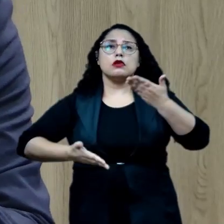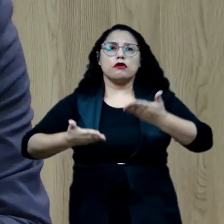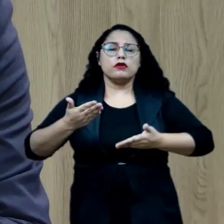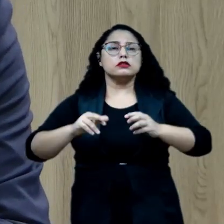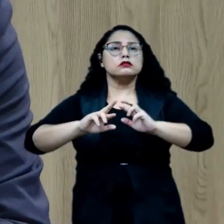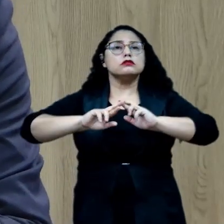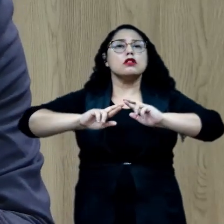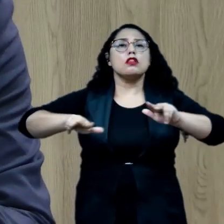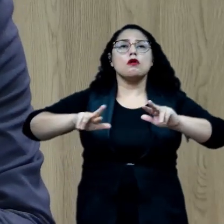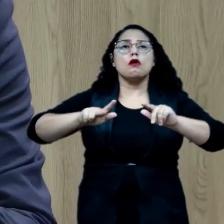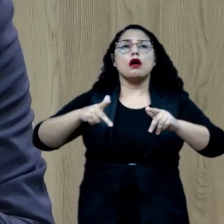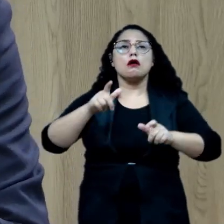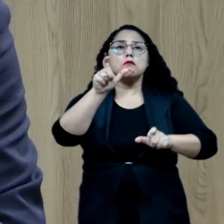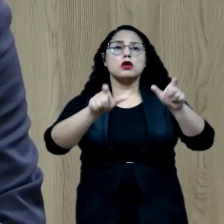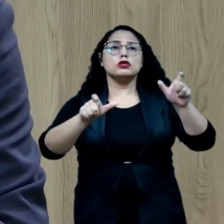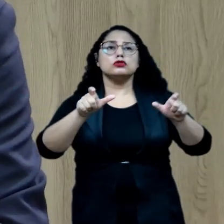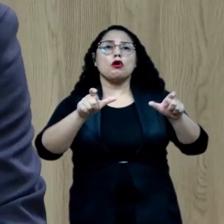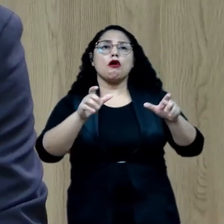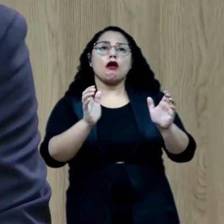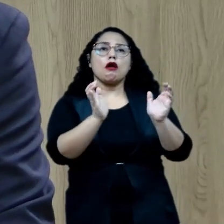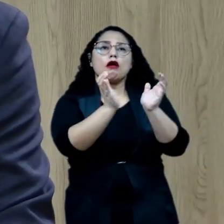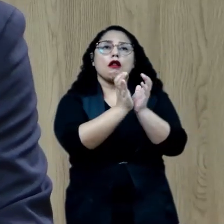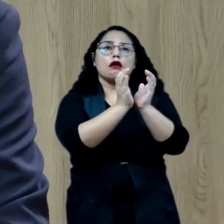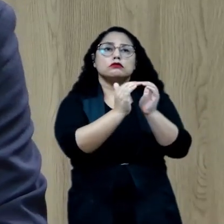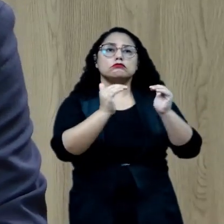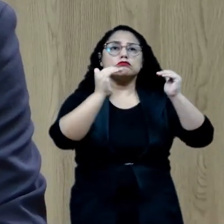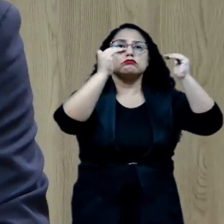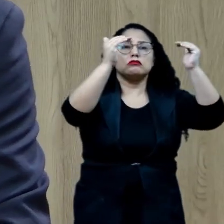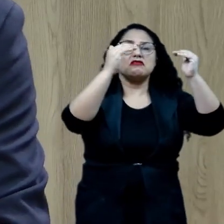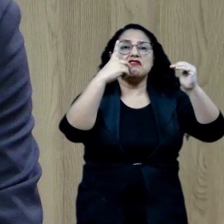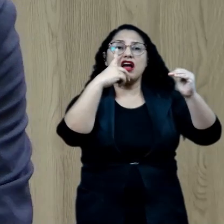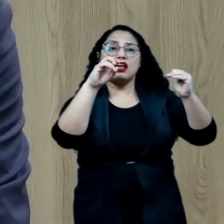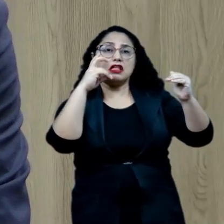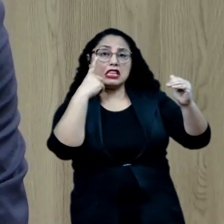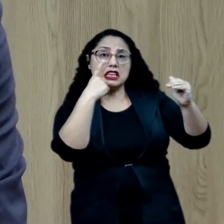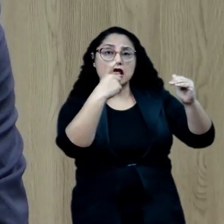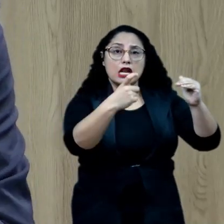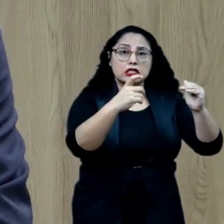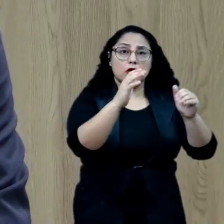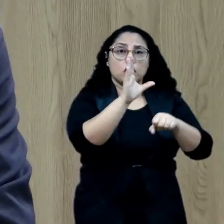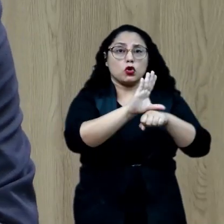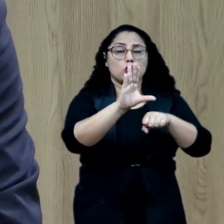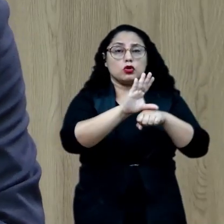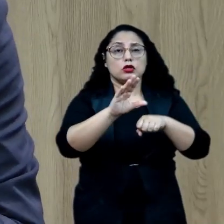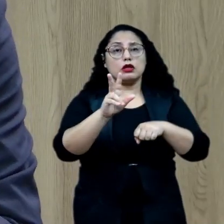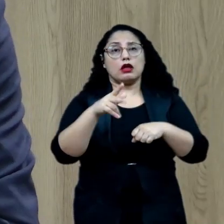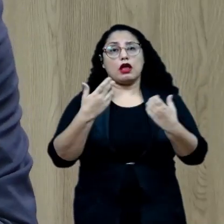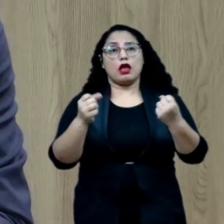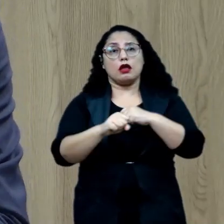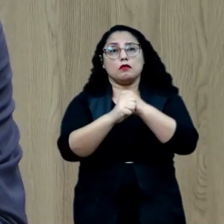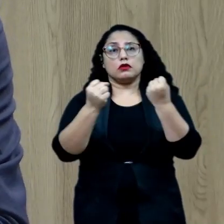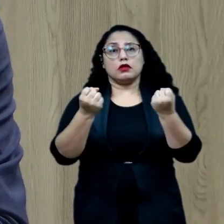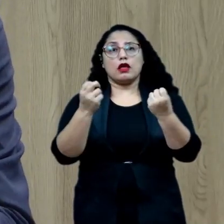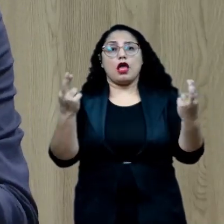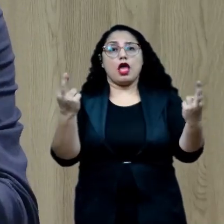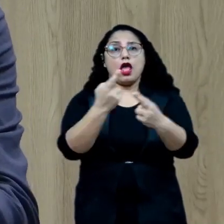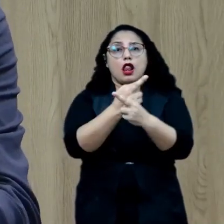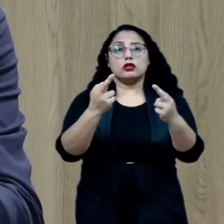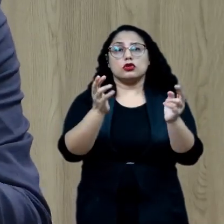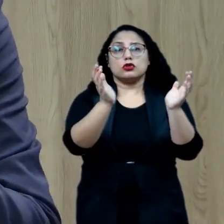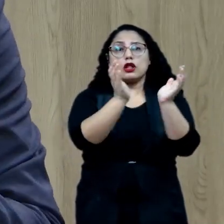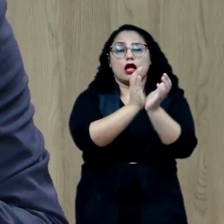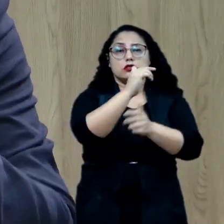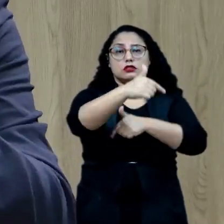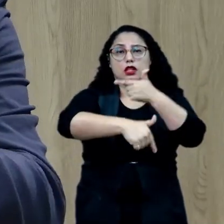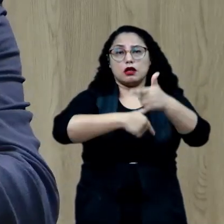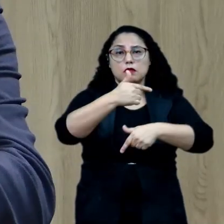não necessariamente pessoas de classe média alta vão se interessar pelo curso, não tem como não falar de relações de classe, da classe